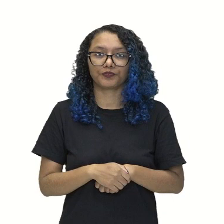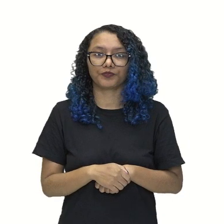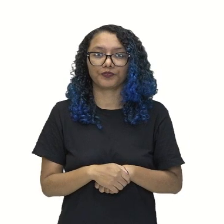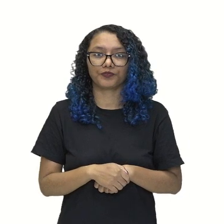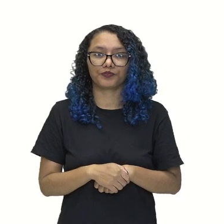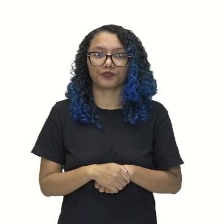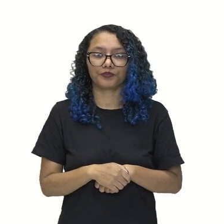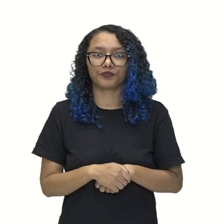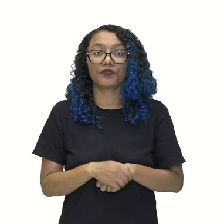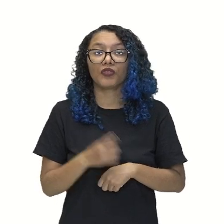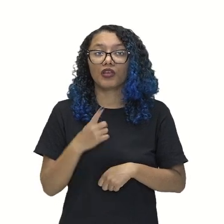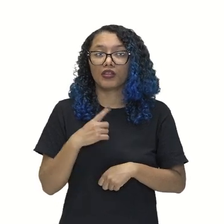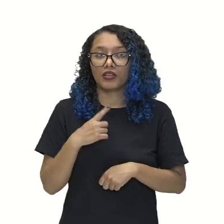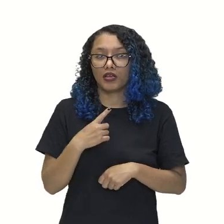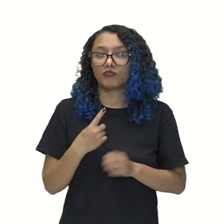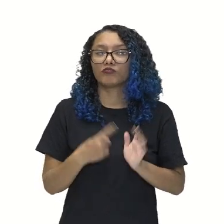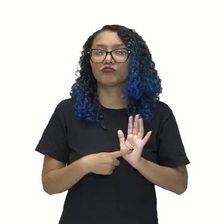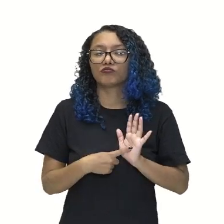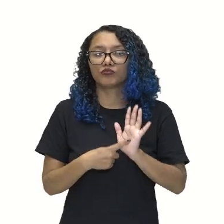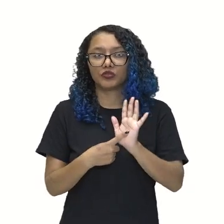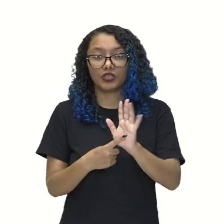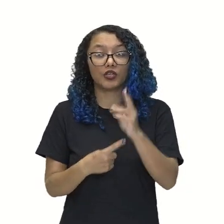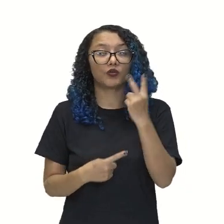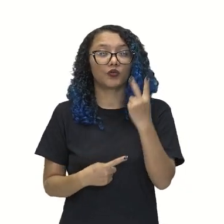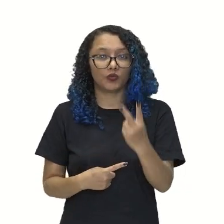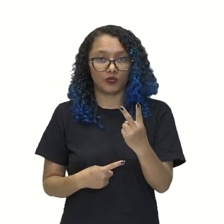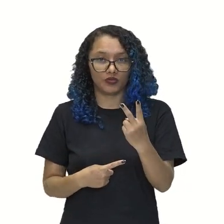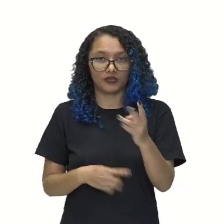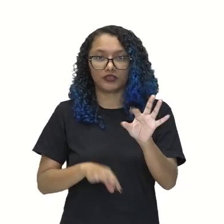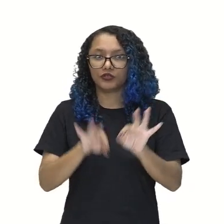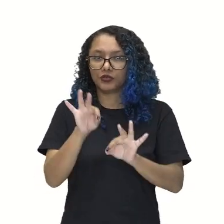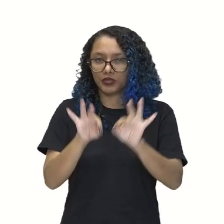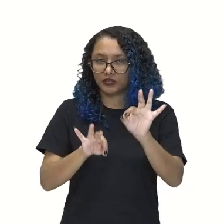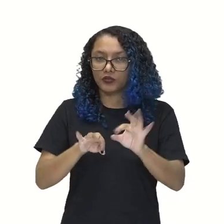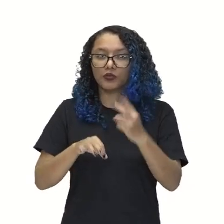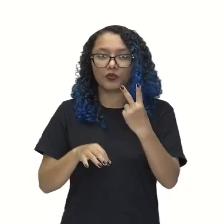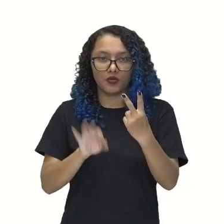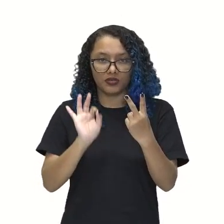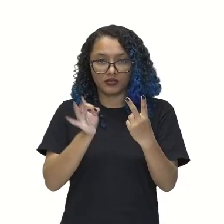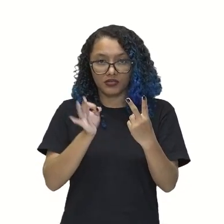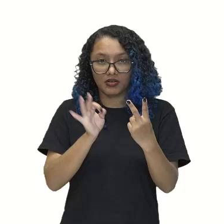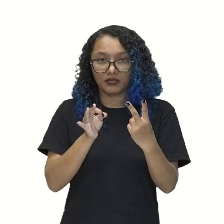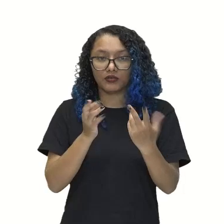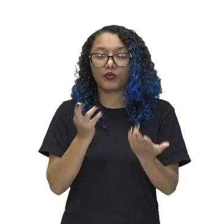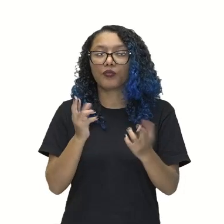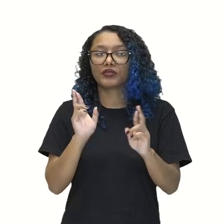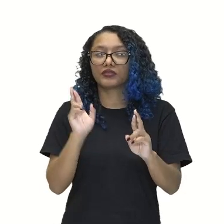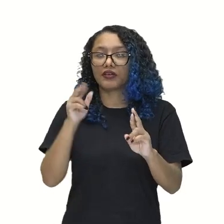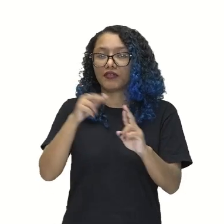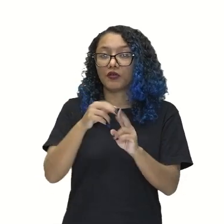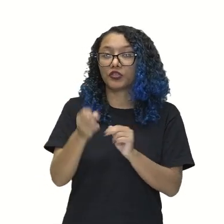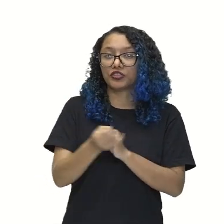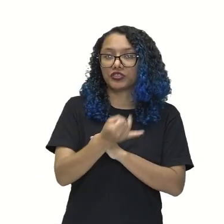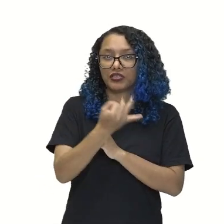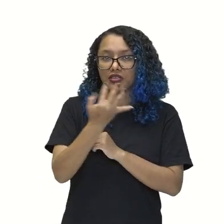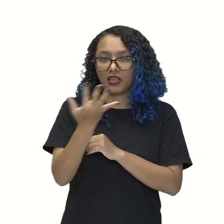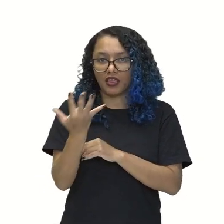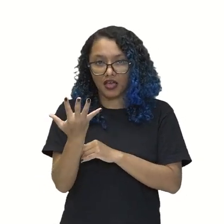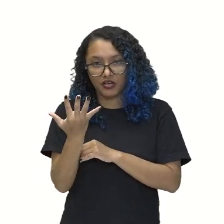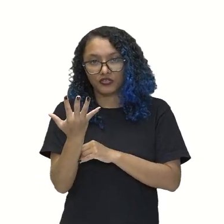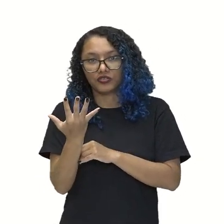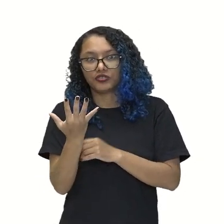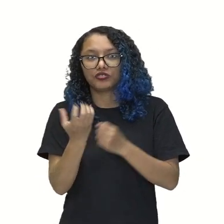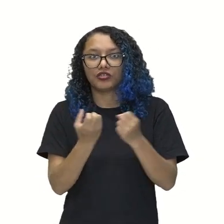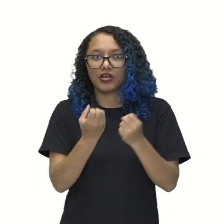2 modelagens, certo? Em relação ao quantitativo de veículo, que foi x mais